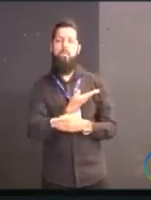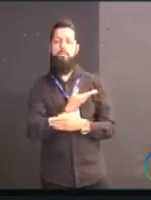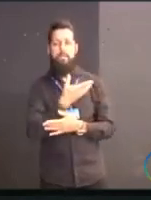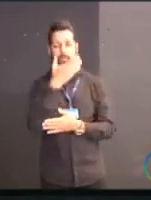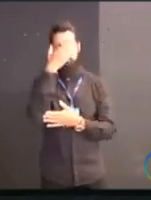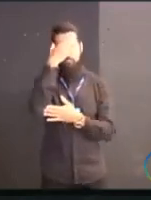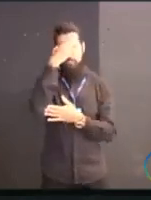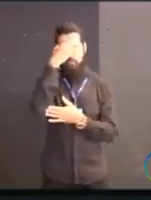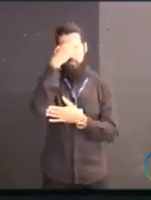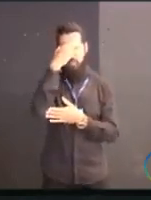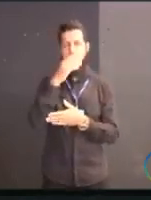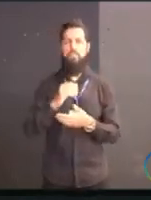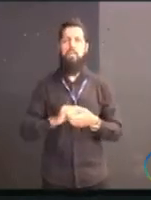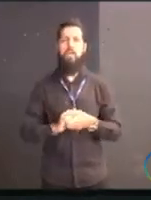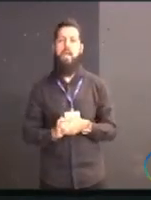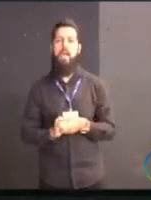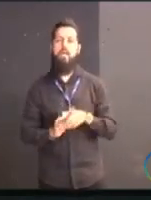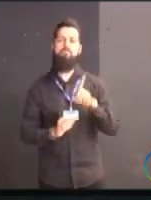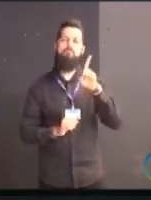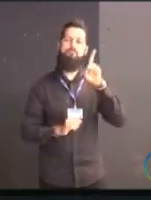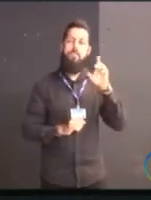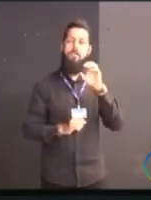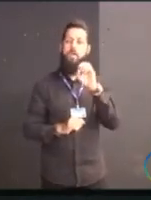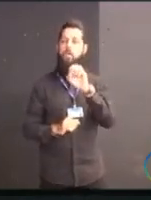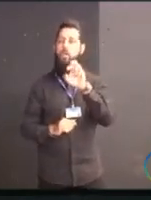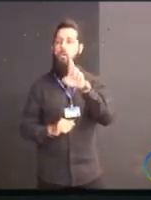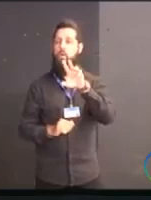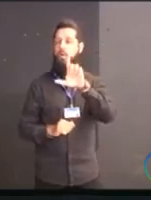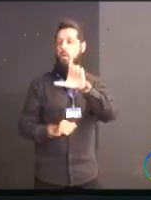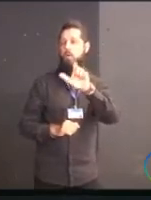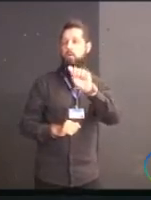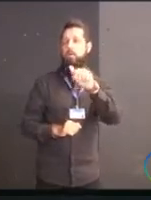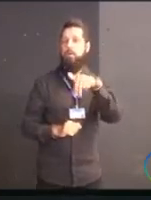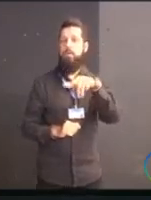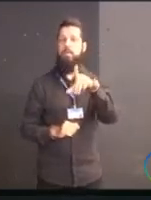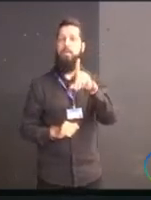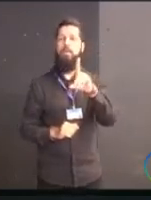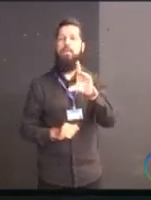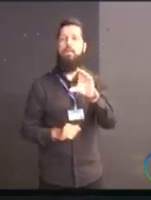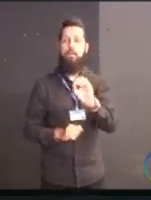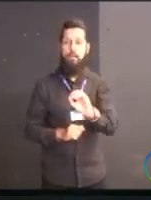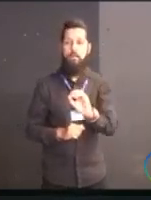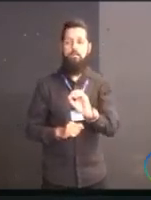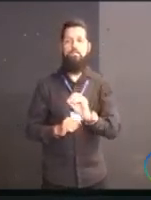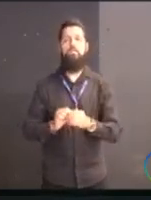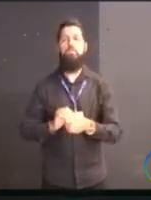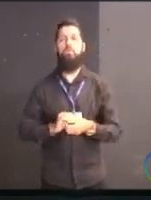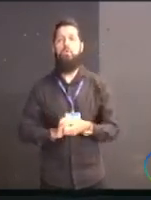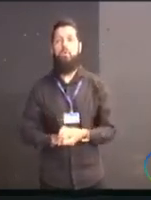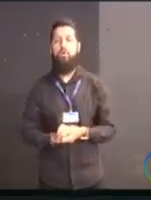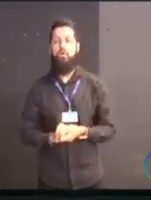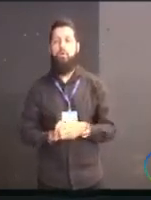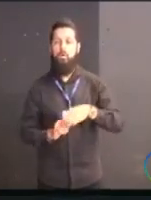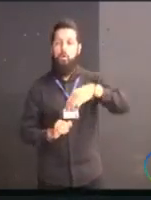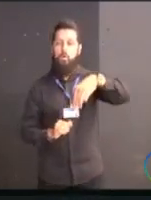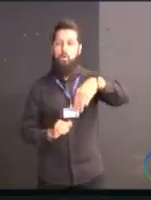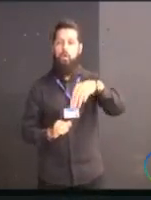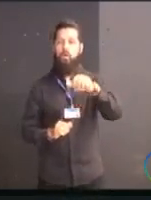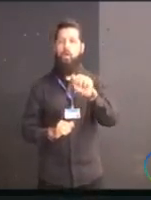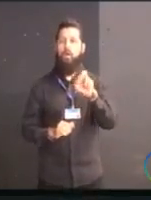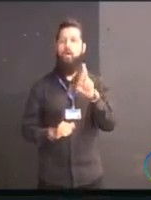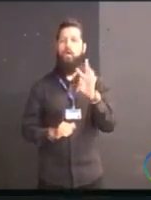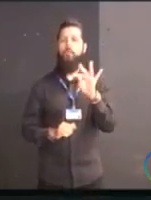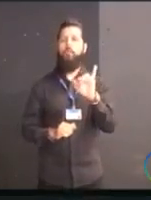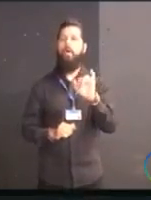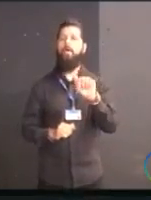Martins Peralva, vocês viram várias imagens dele aqui, grande escritor, natural do estado de